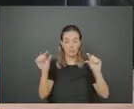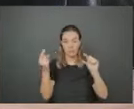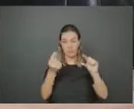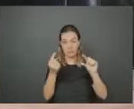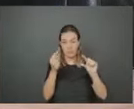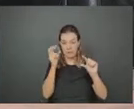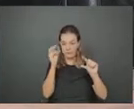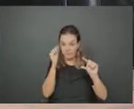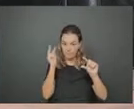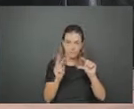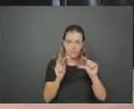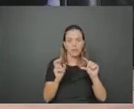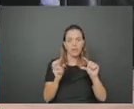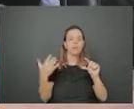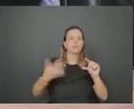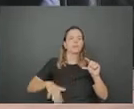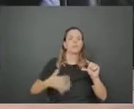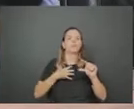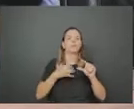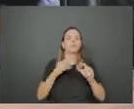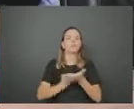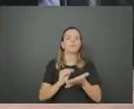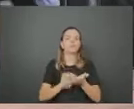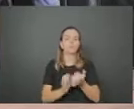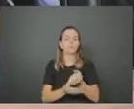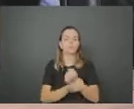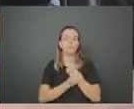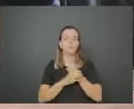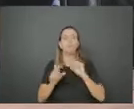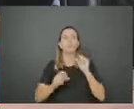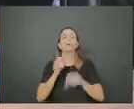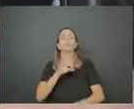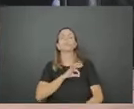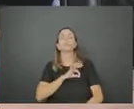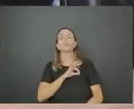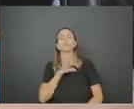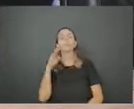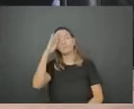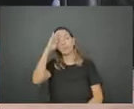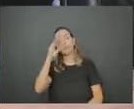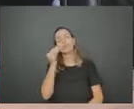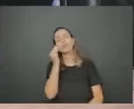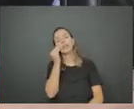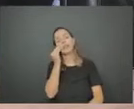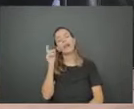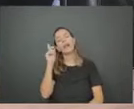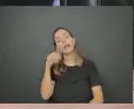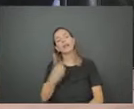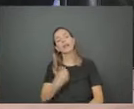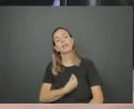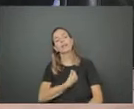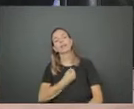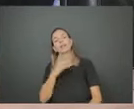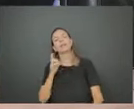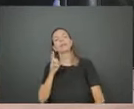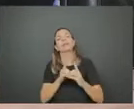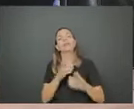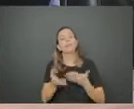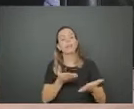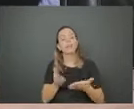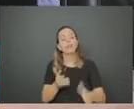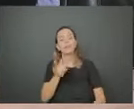Polícia Militar faz? Né? Ela tenta ser mais presente. Nós tentamos estar, né? A gente fala de policiamento agora, por exemplo,